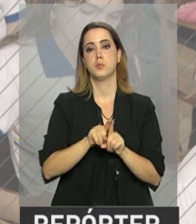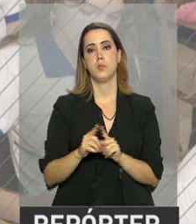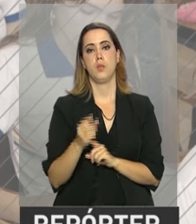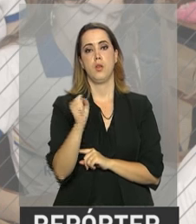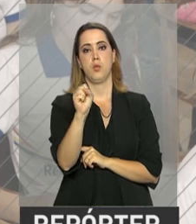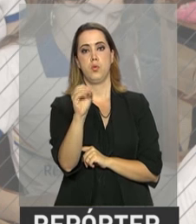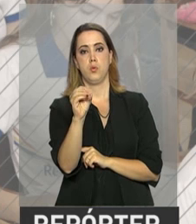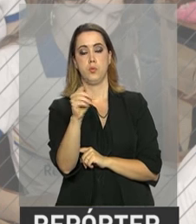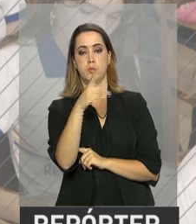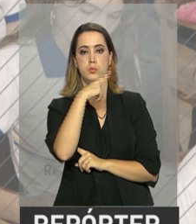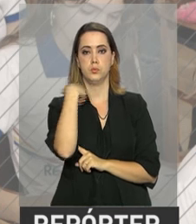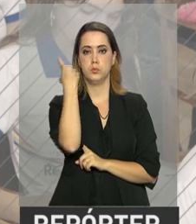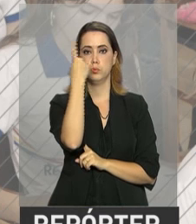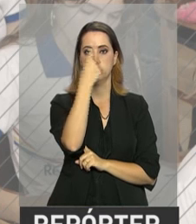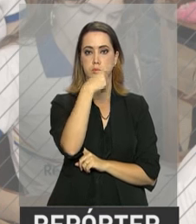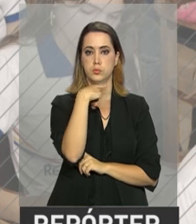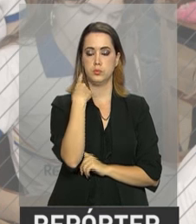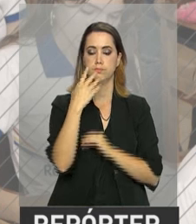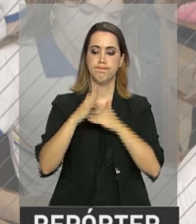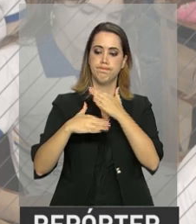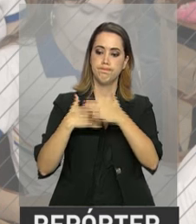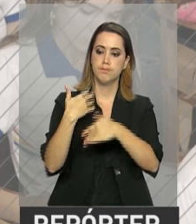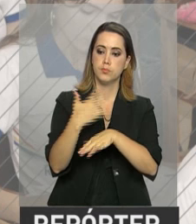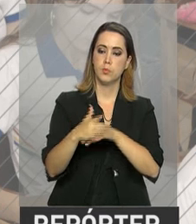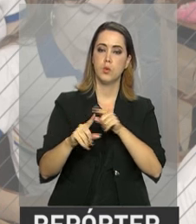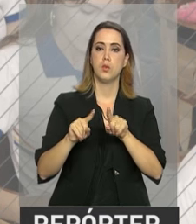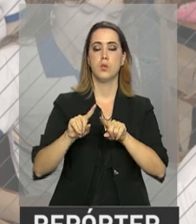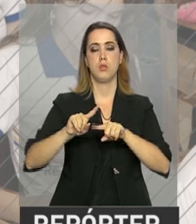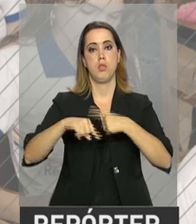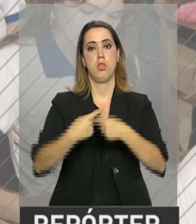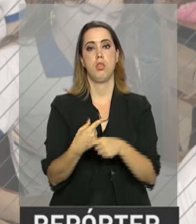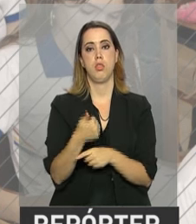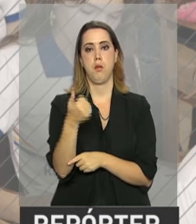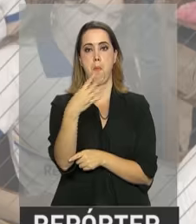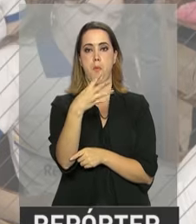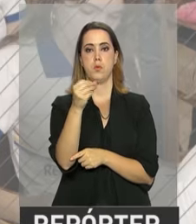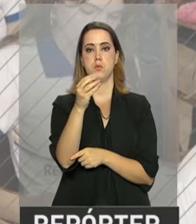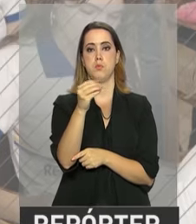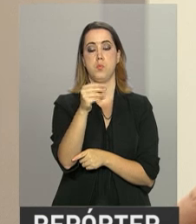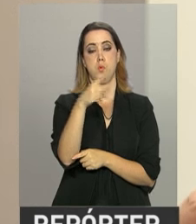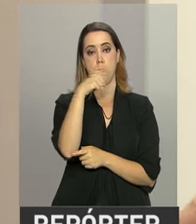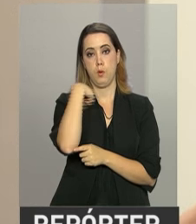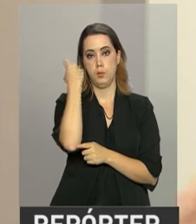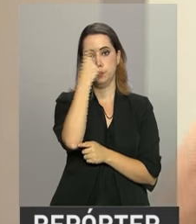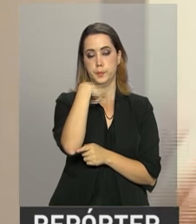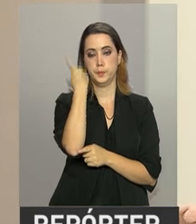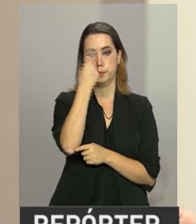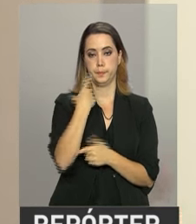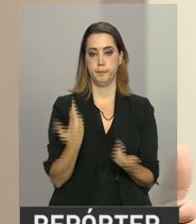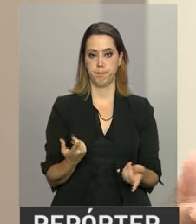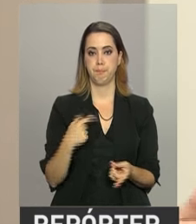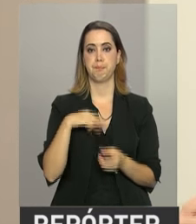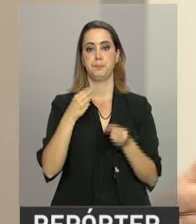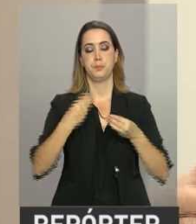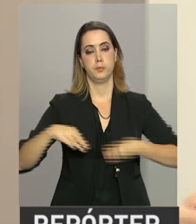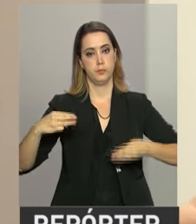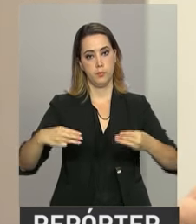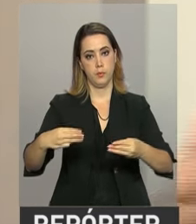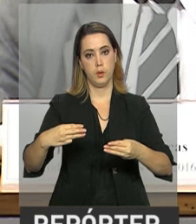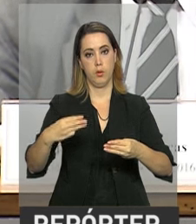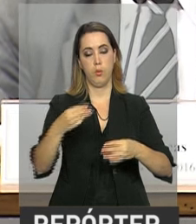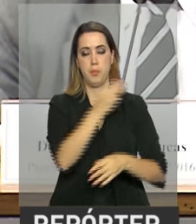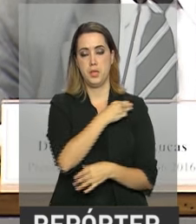de 800 horas será gradualmente ampliada para 1.400 horas. O ministro Mendonça Filho destacou